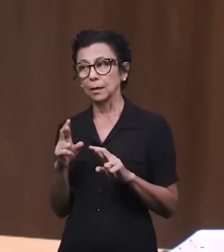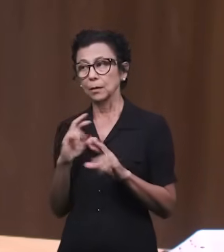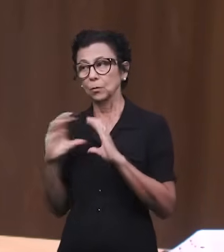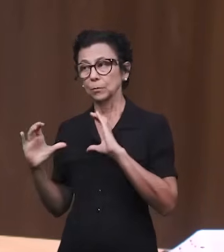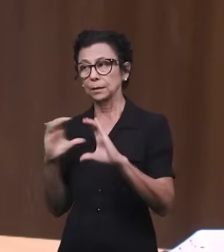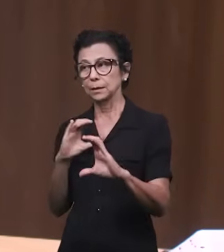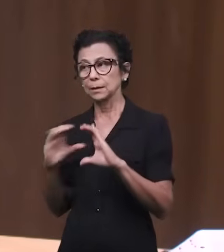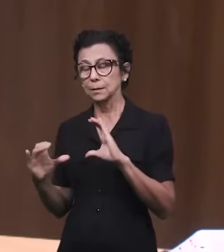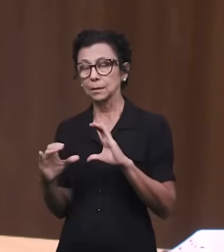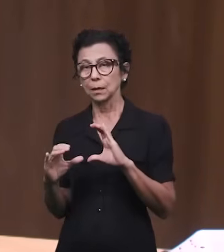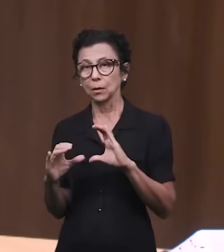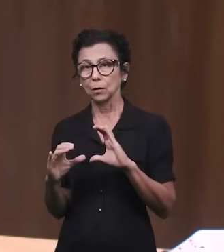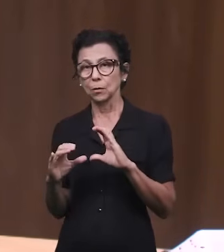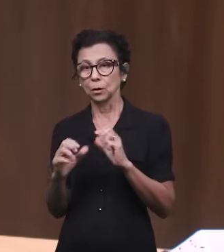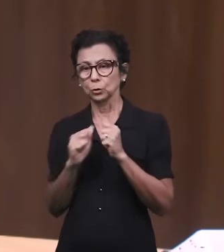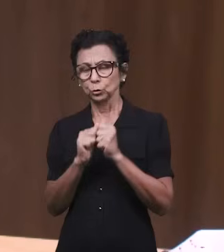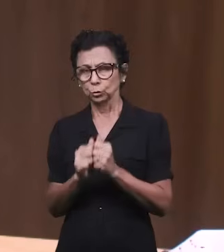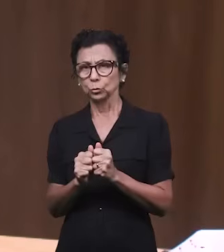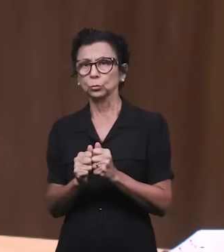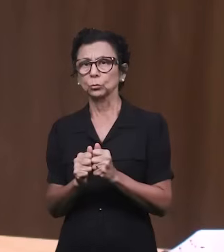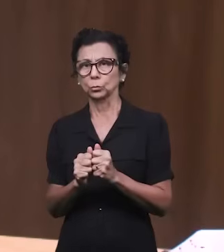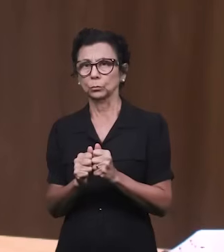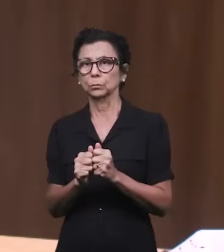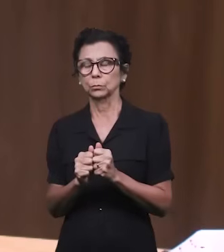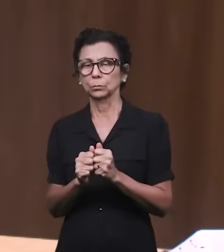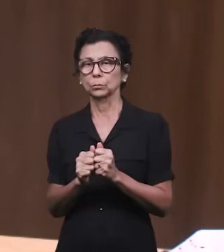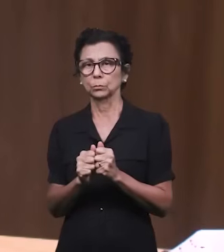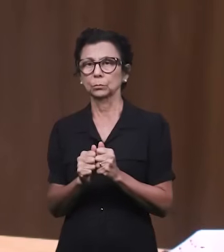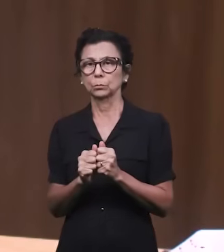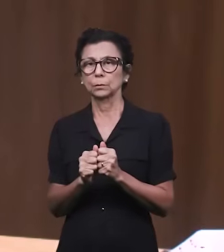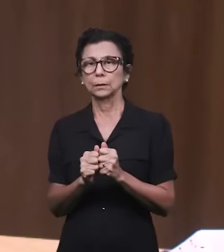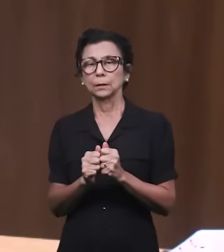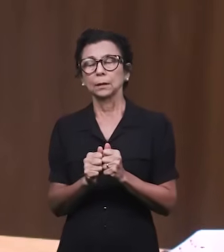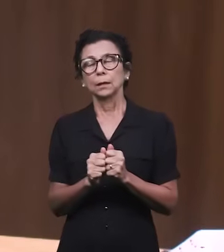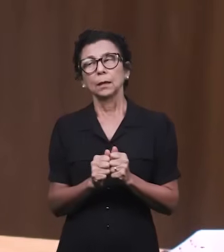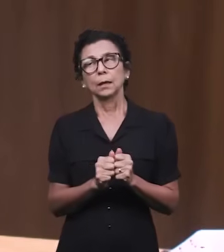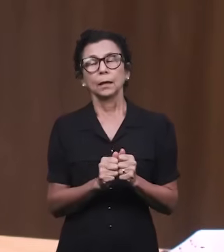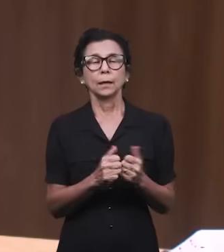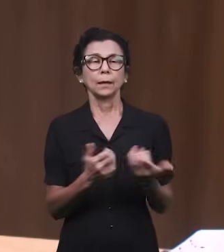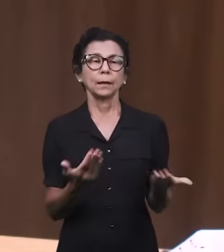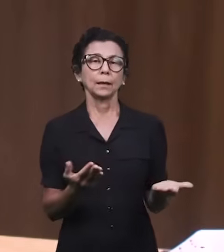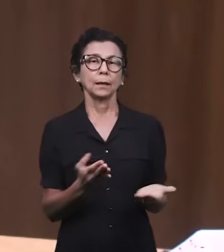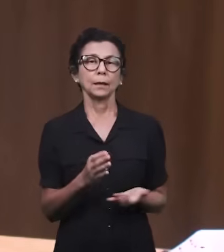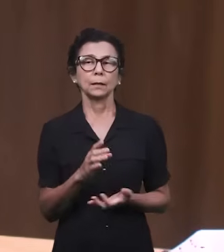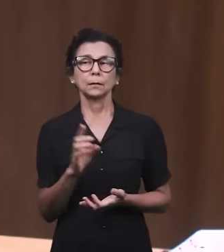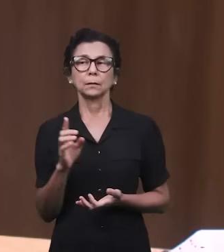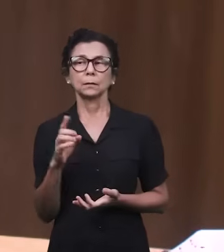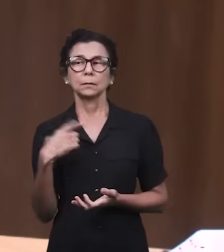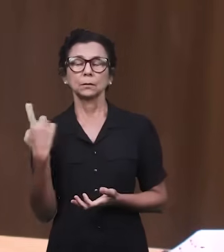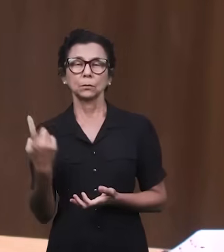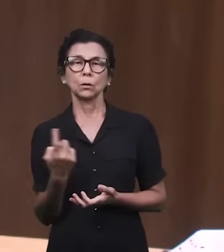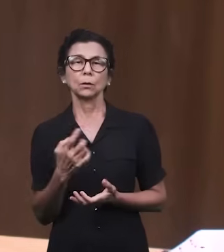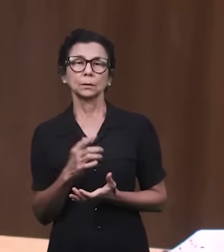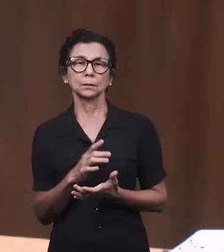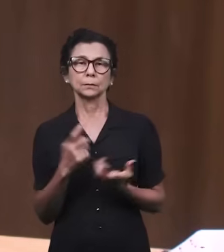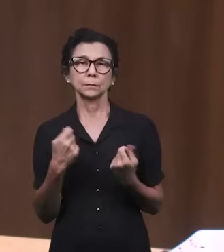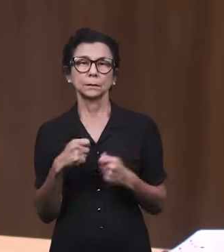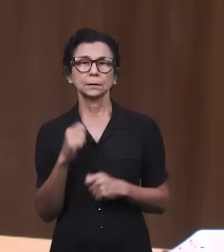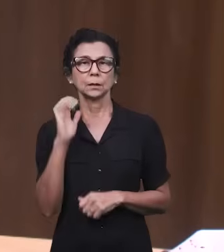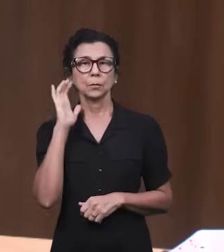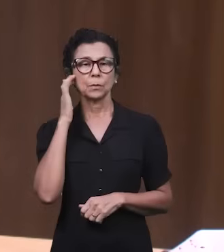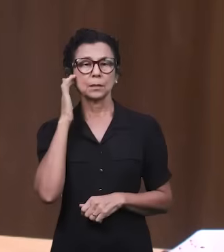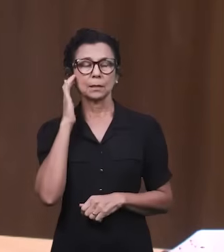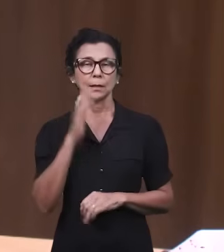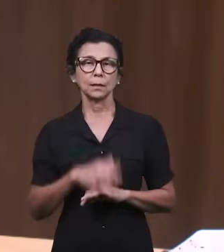fortalecer esse vínculo. Pais que trabalham, né? Nós precisamos de entender, principalmente, não terceirizamos